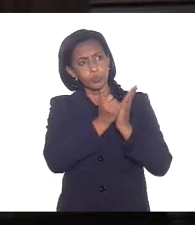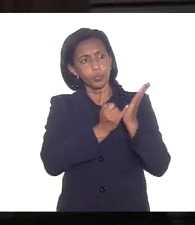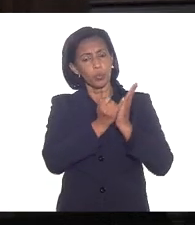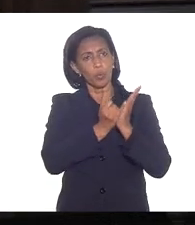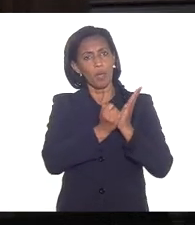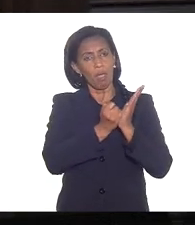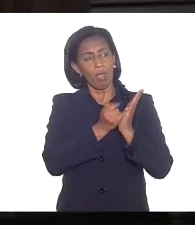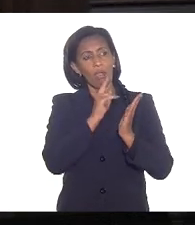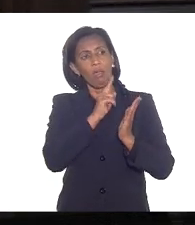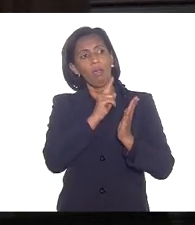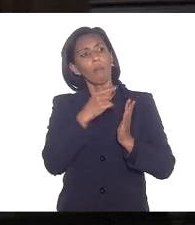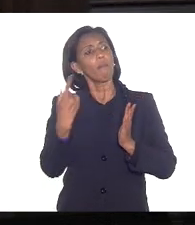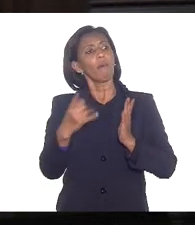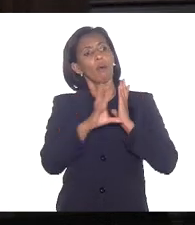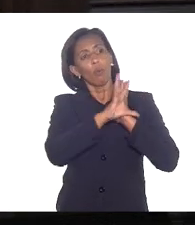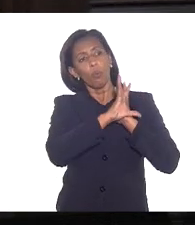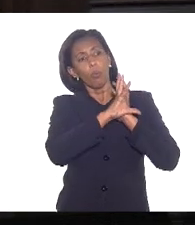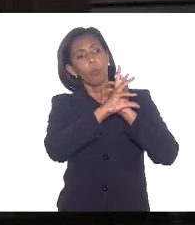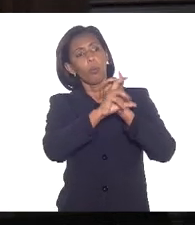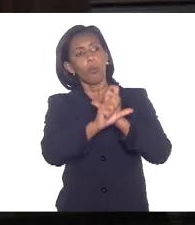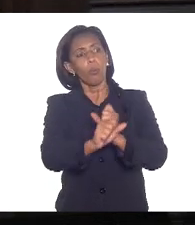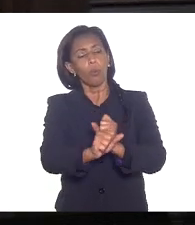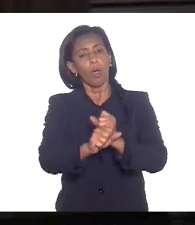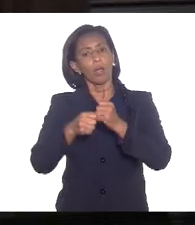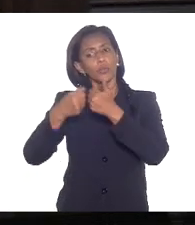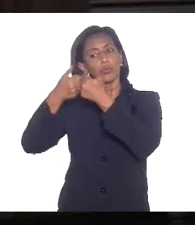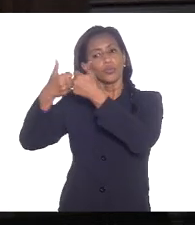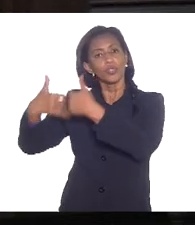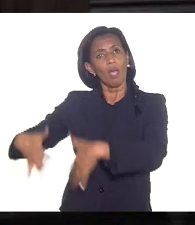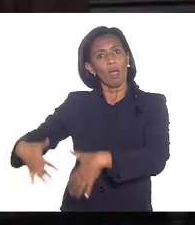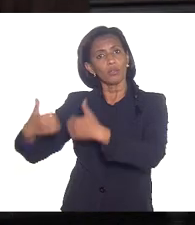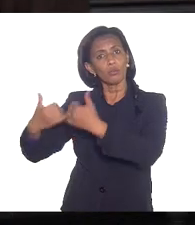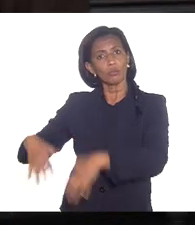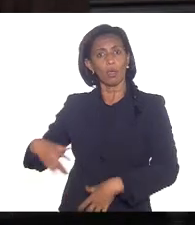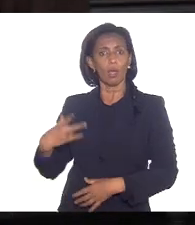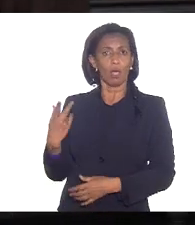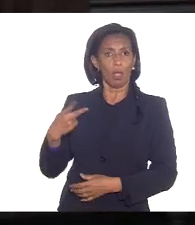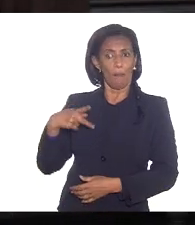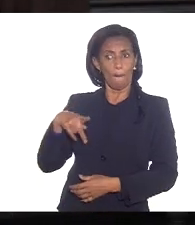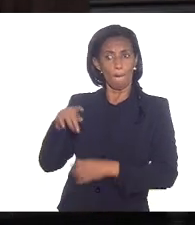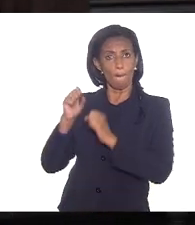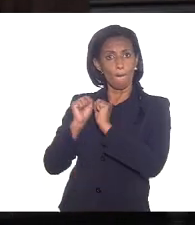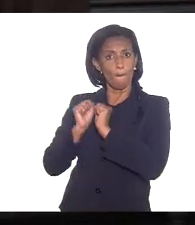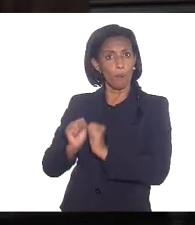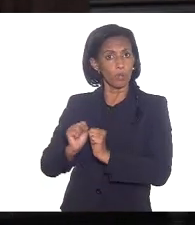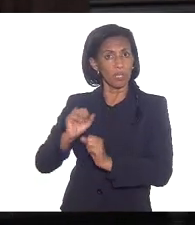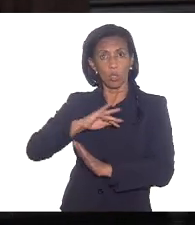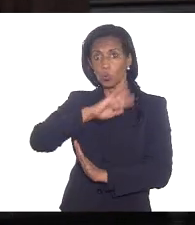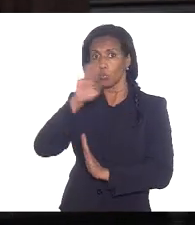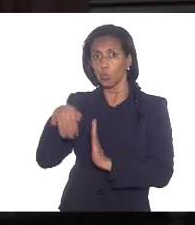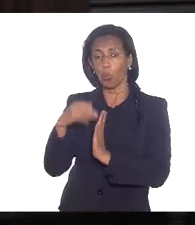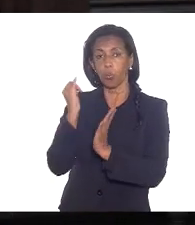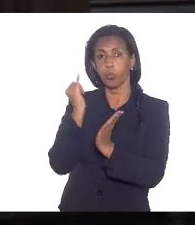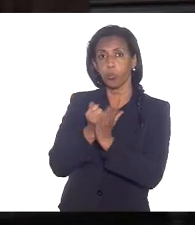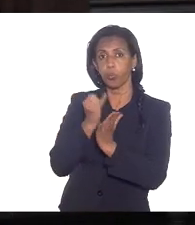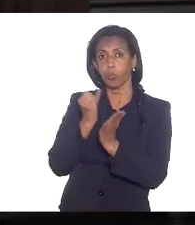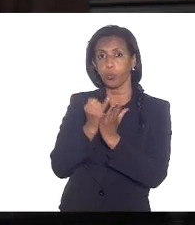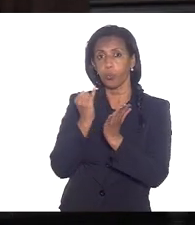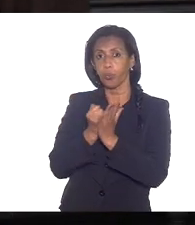para contabilização dos gastos de poder todas as receitas